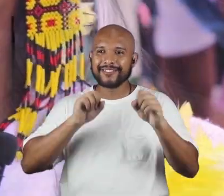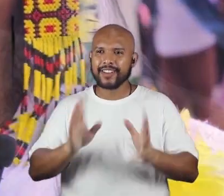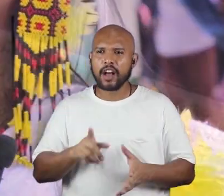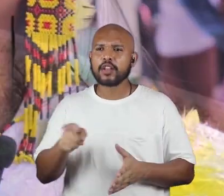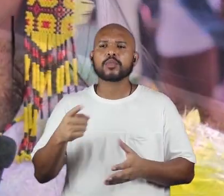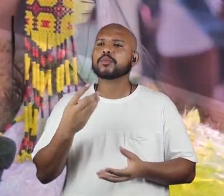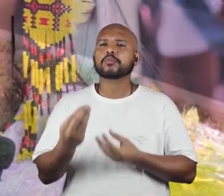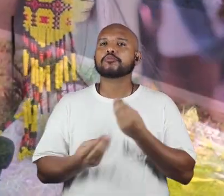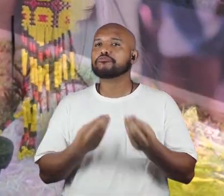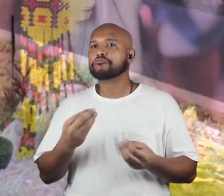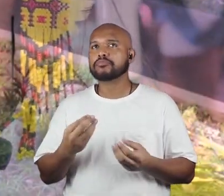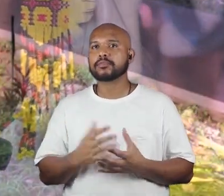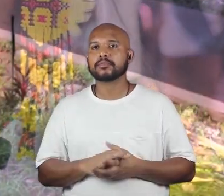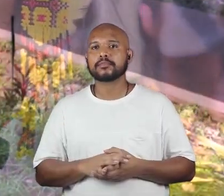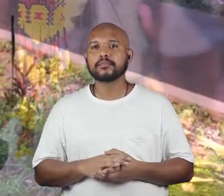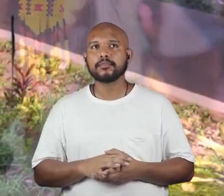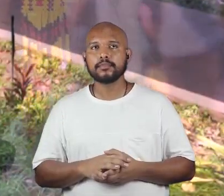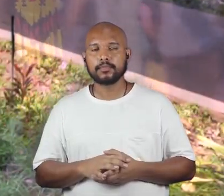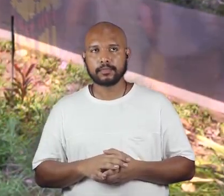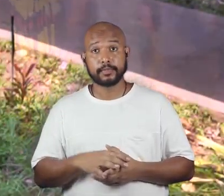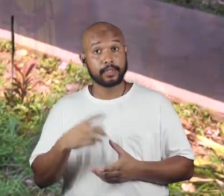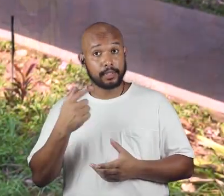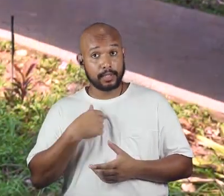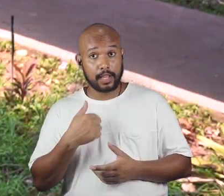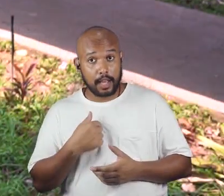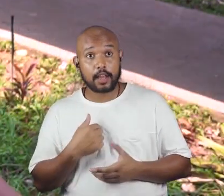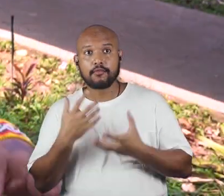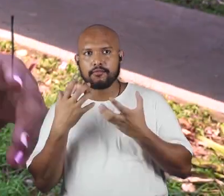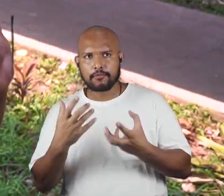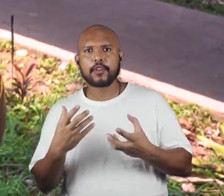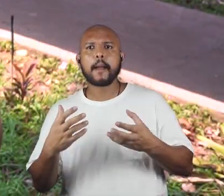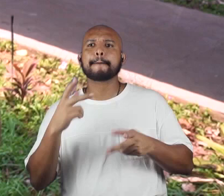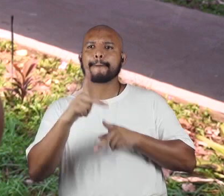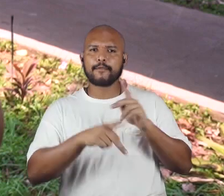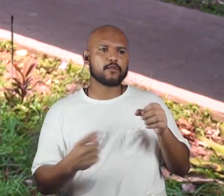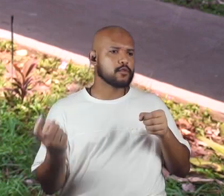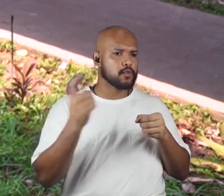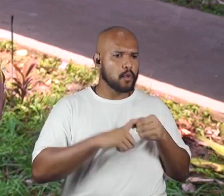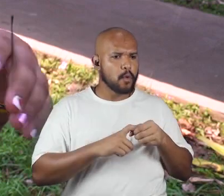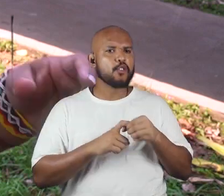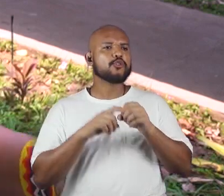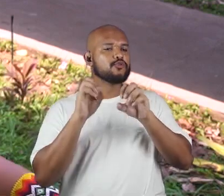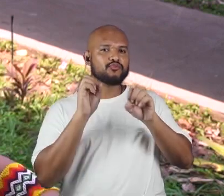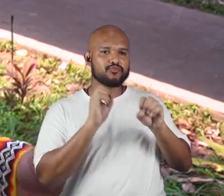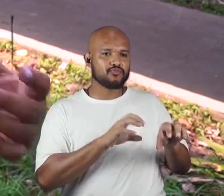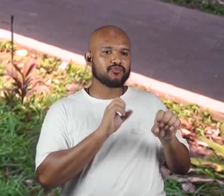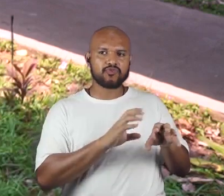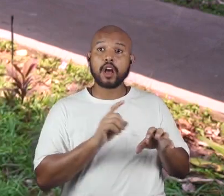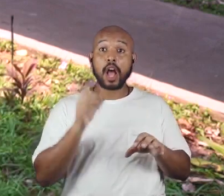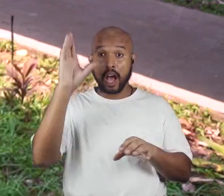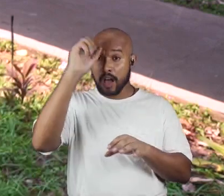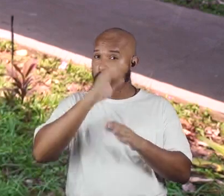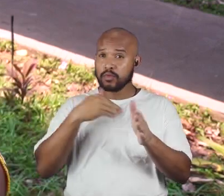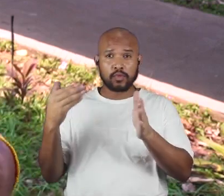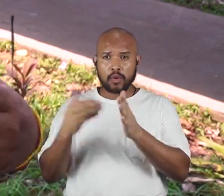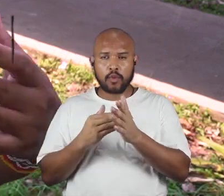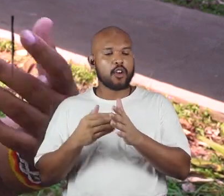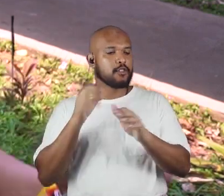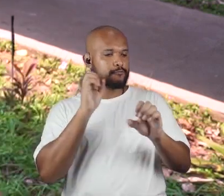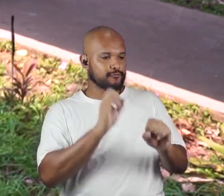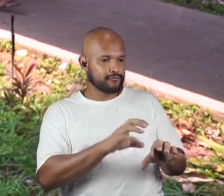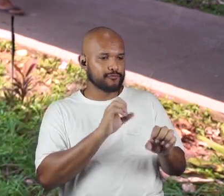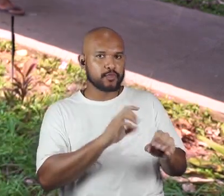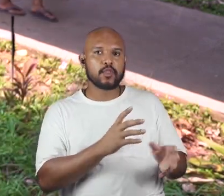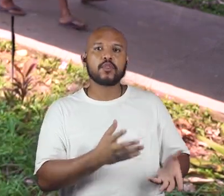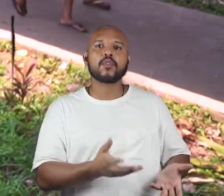sair da universidade, eu pretendo voltar do meu povo, passar o conhecimento que eu tive lá, tanto para nós jovens, porque